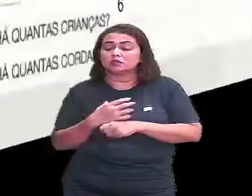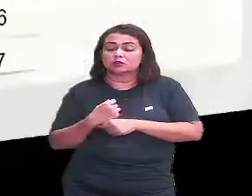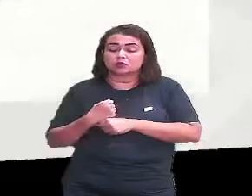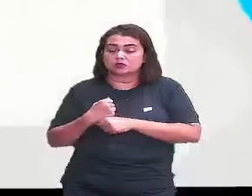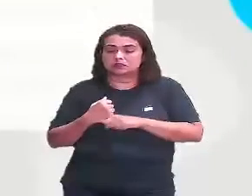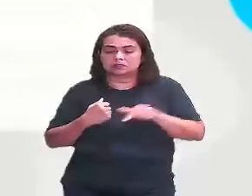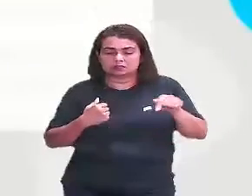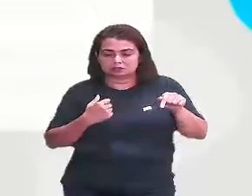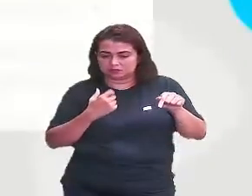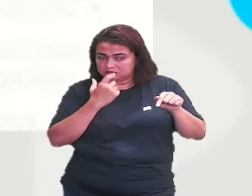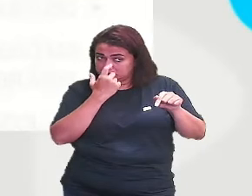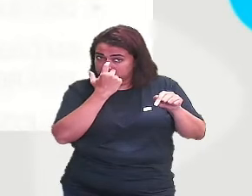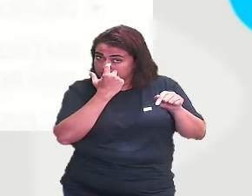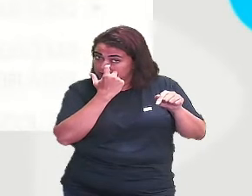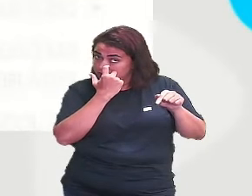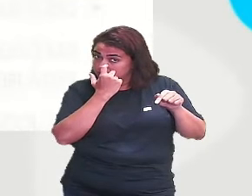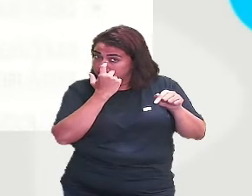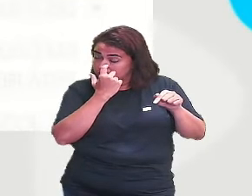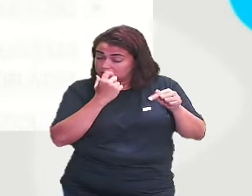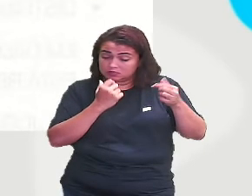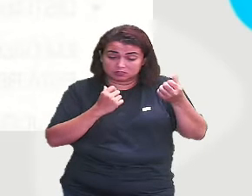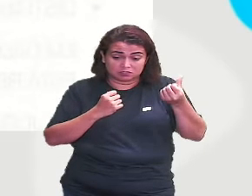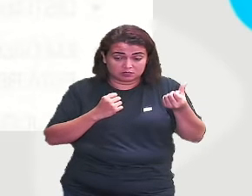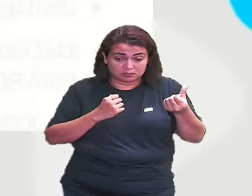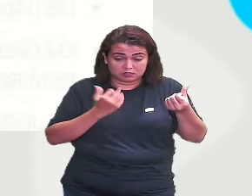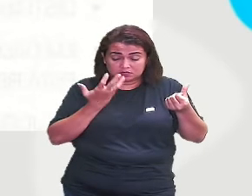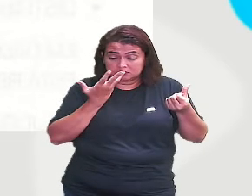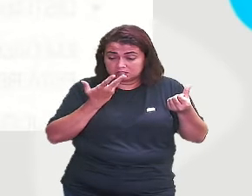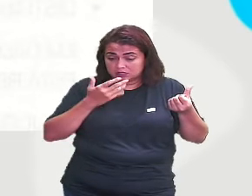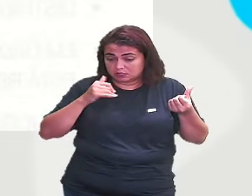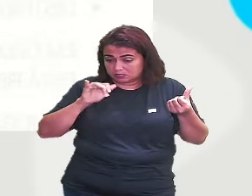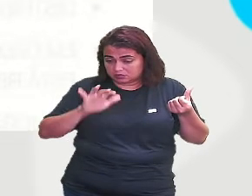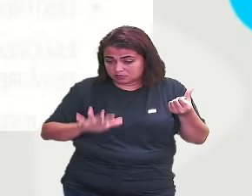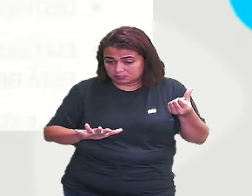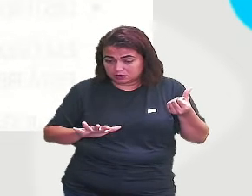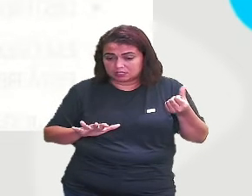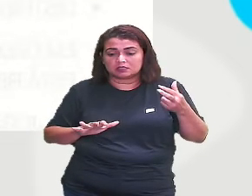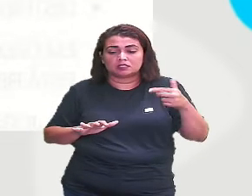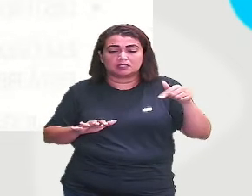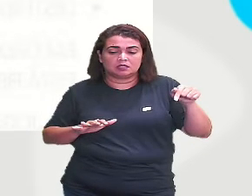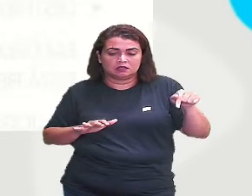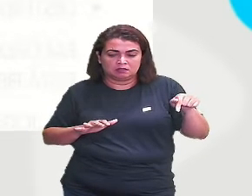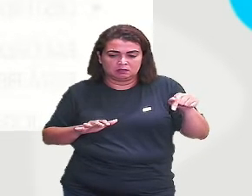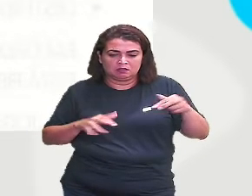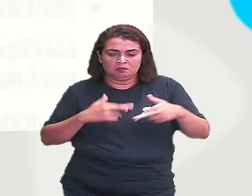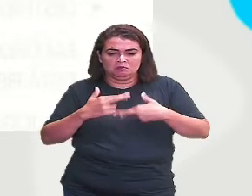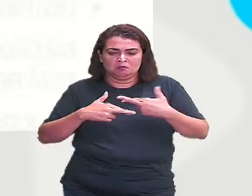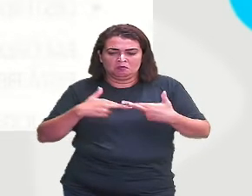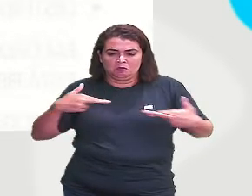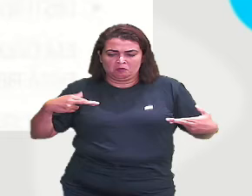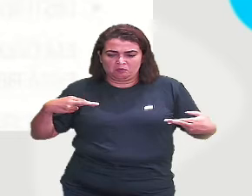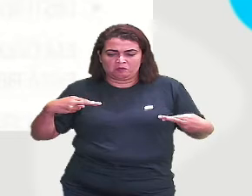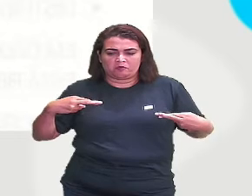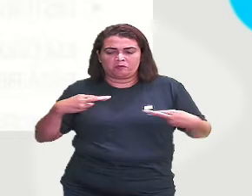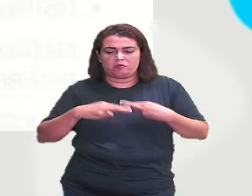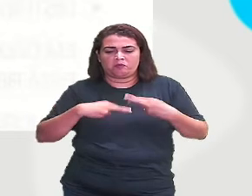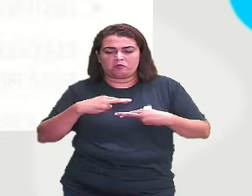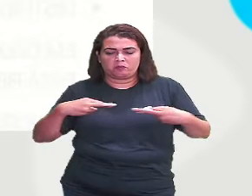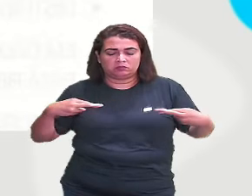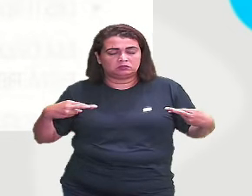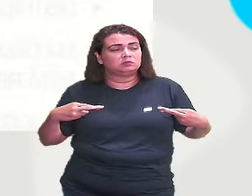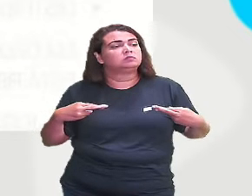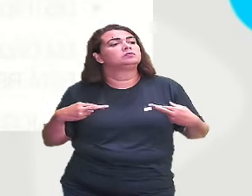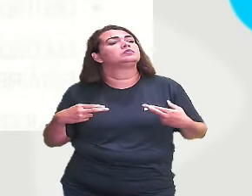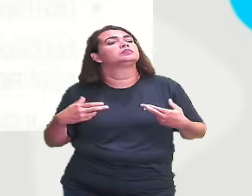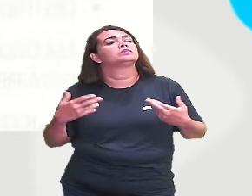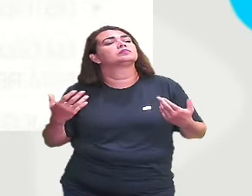cordas. Tem 6 crianças e 7 cordas. Nessa situação aqui, que a gente acabou de ver, que a gente respondeu